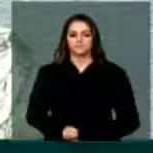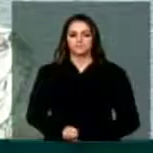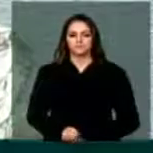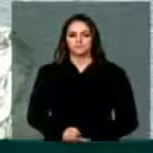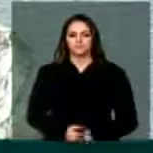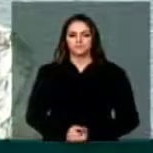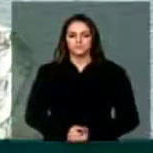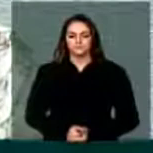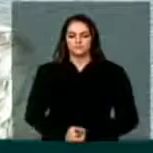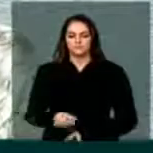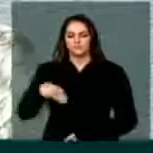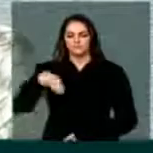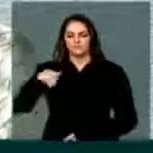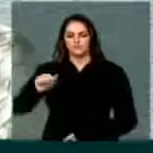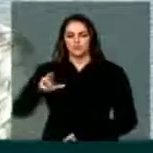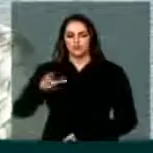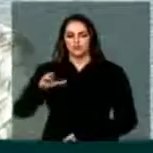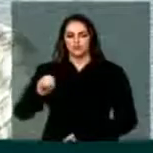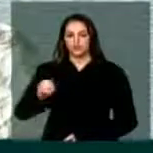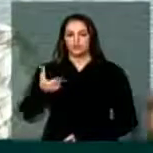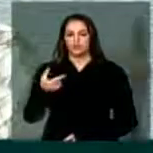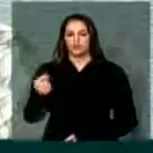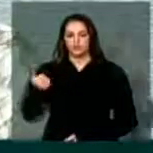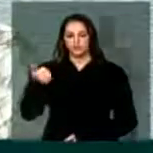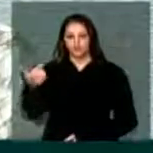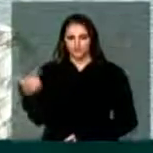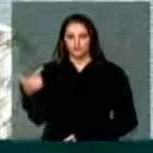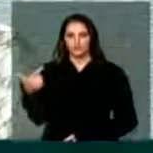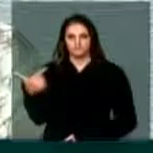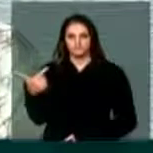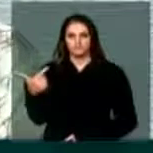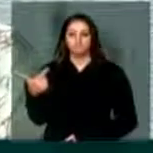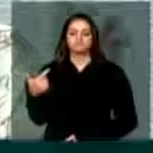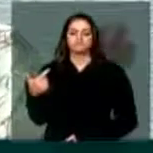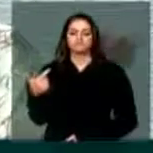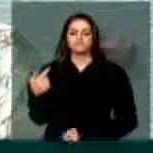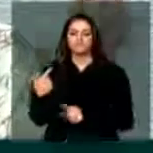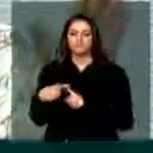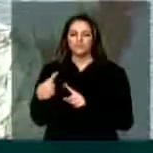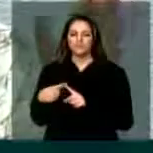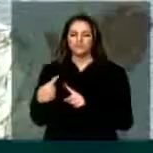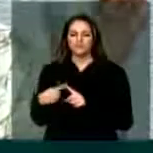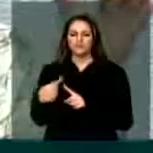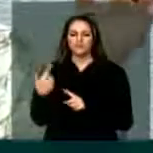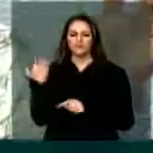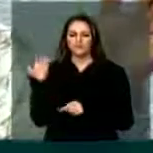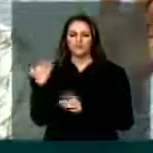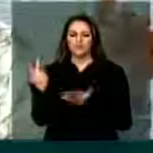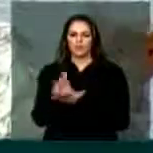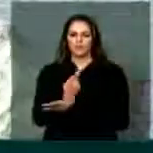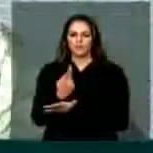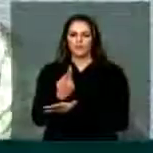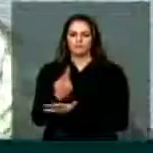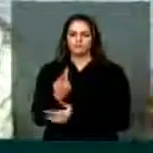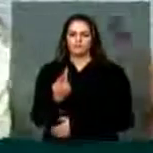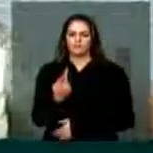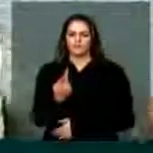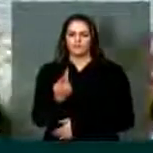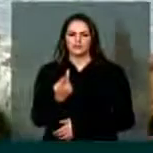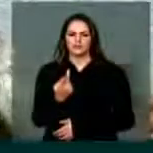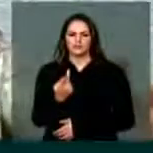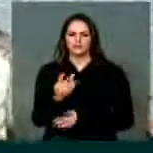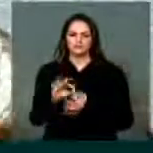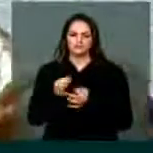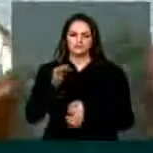Em março de 2012, logo depois que houve um episódio, eu não